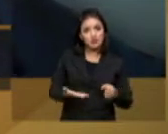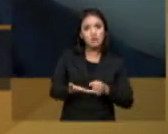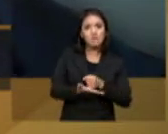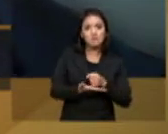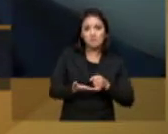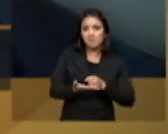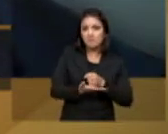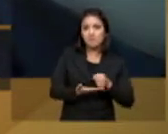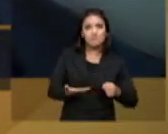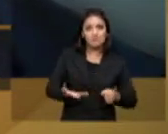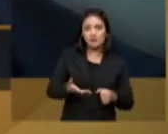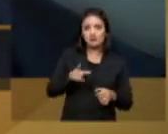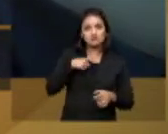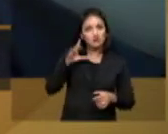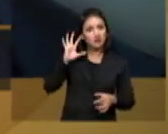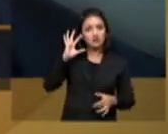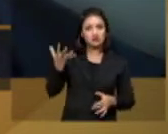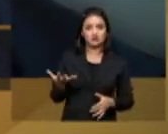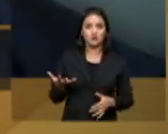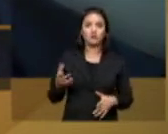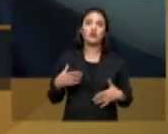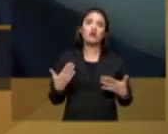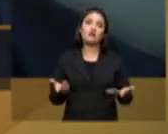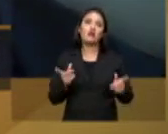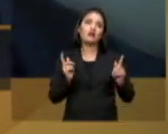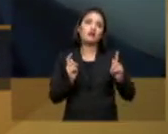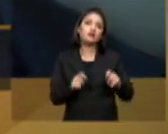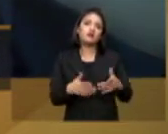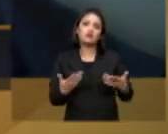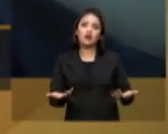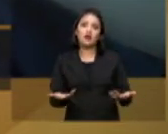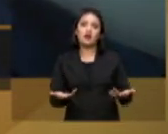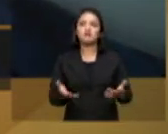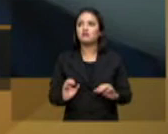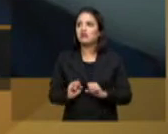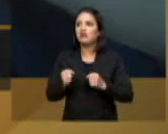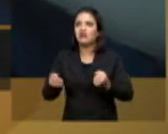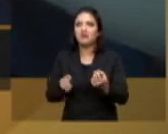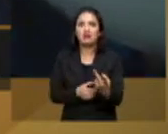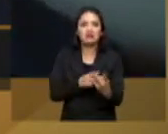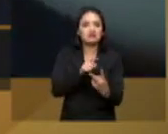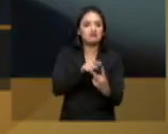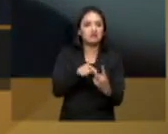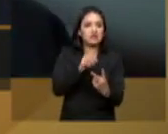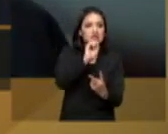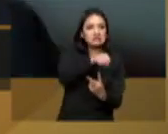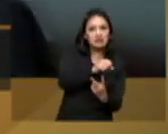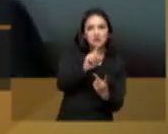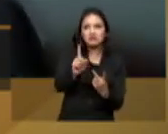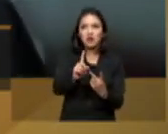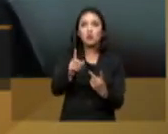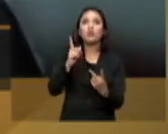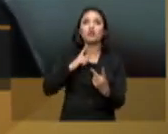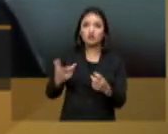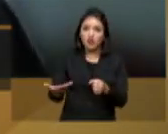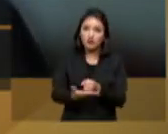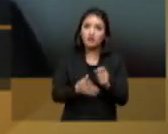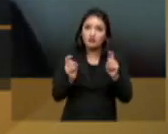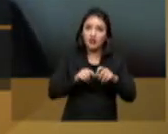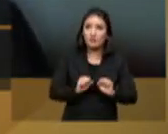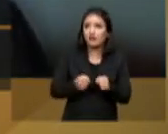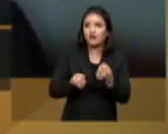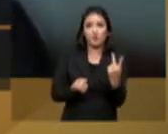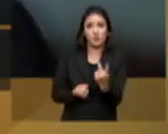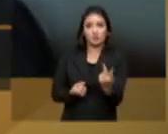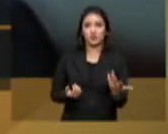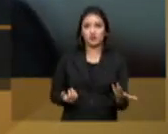qualquer solução. Há fundamentos corretos e legítimos. Aliás, como diria o eminente